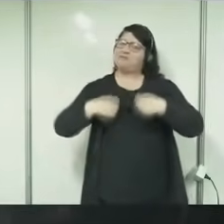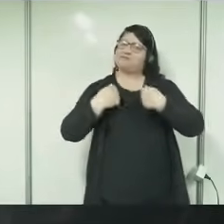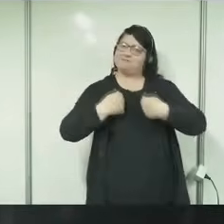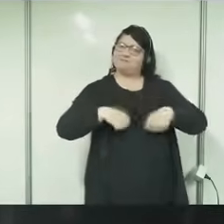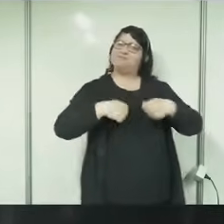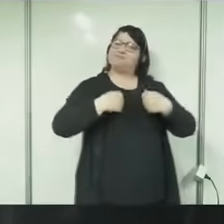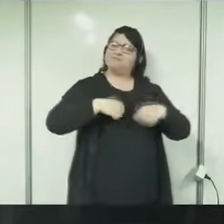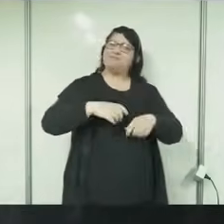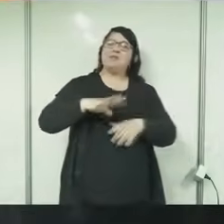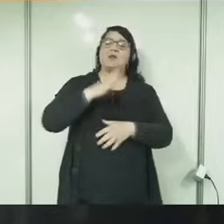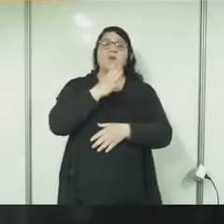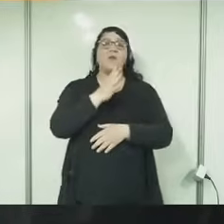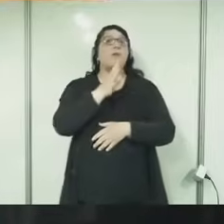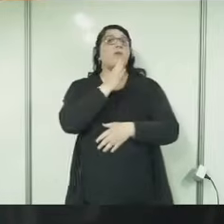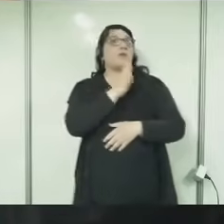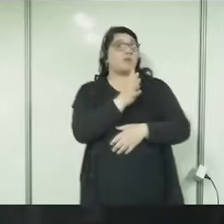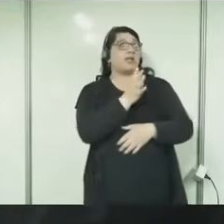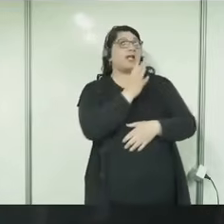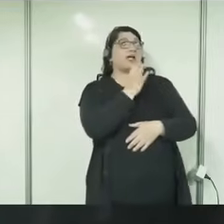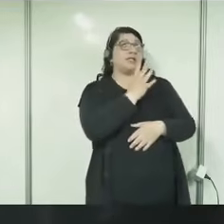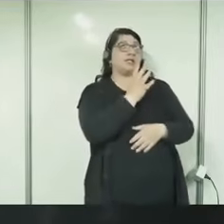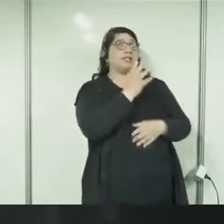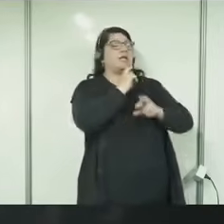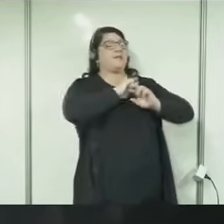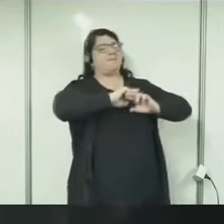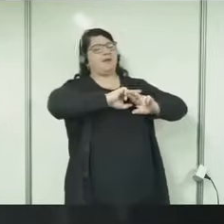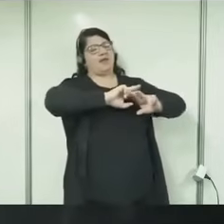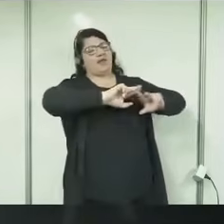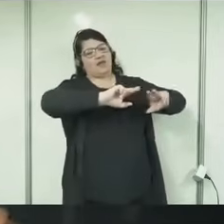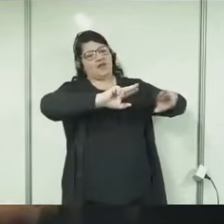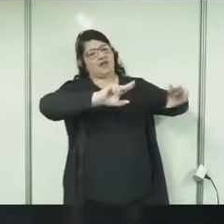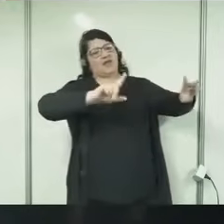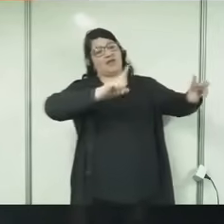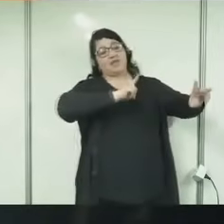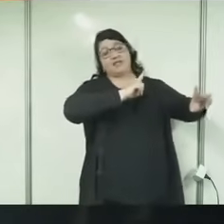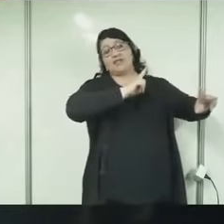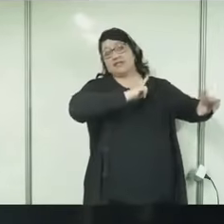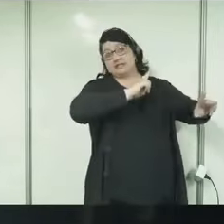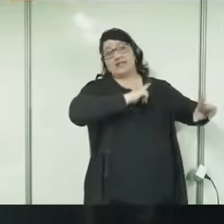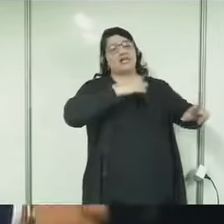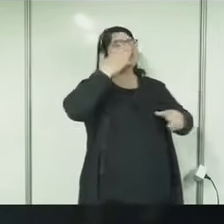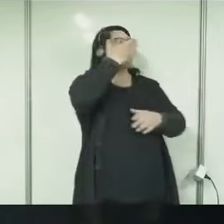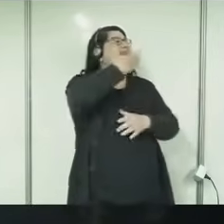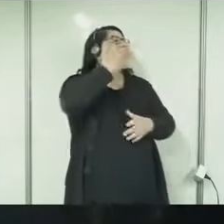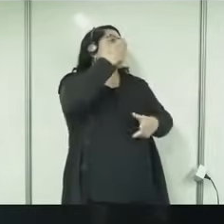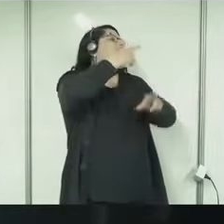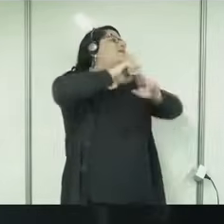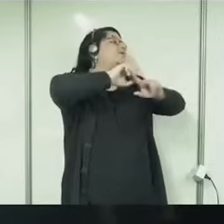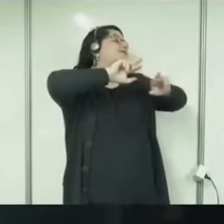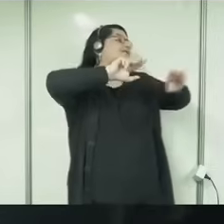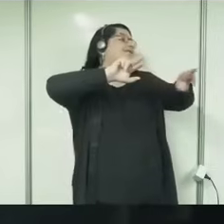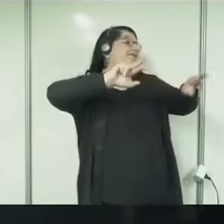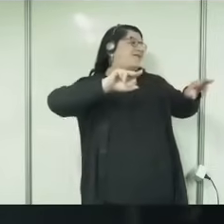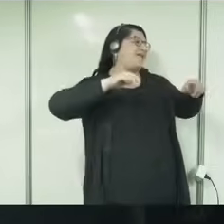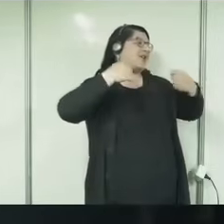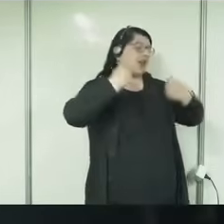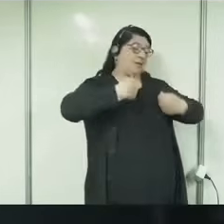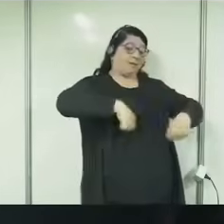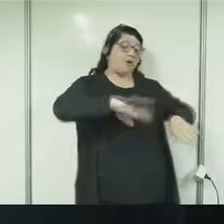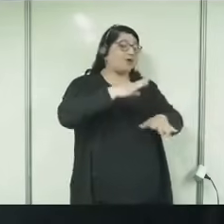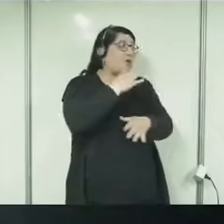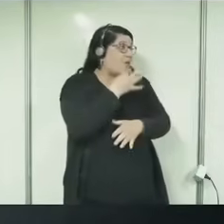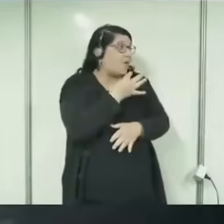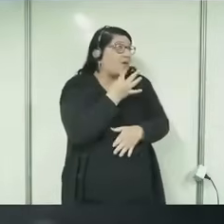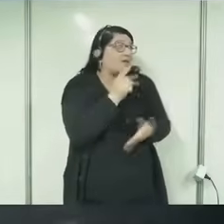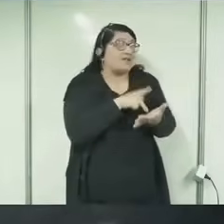Conhecer as manhas e as manhãs, o sabor das massas e das maçãs.